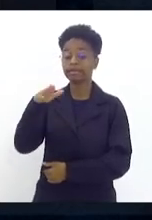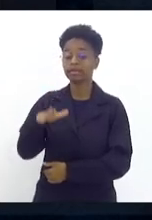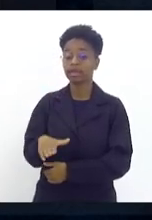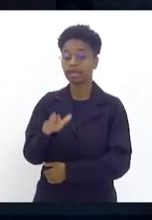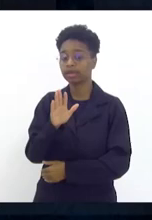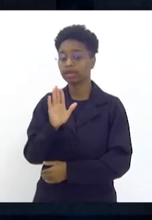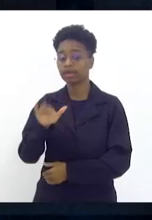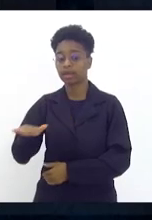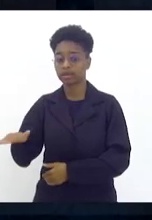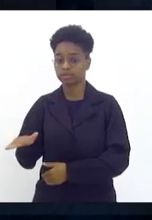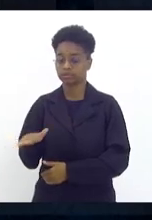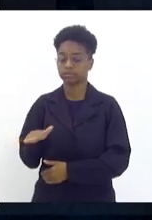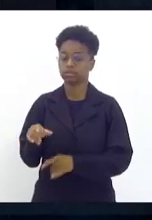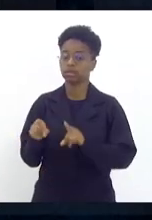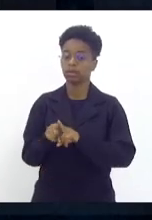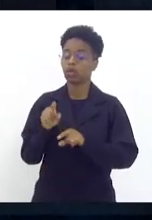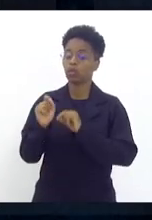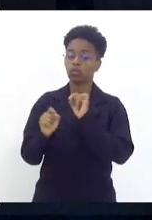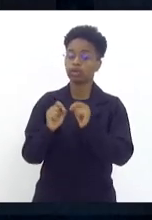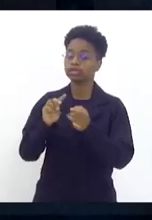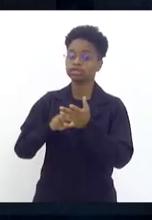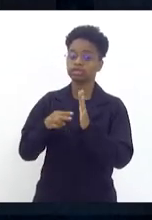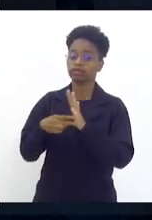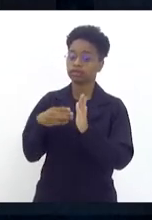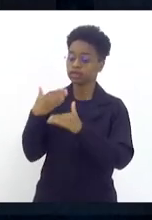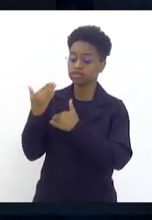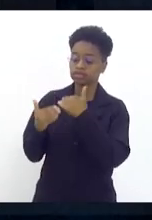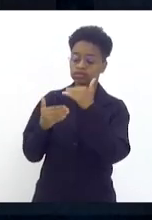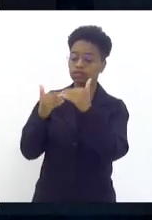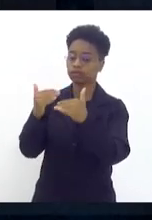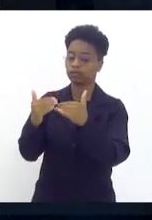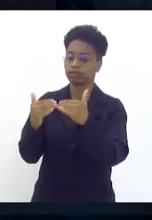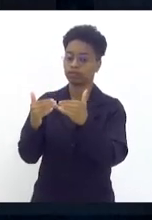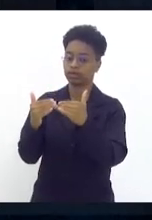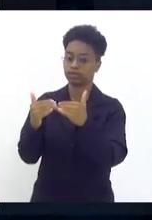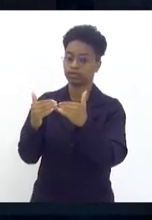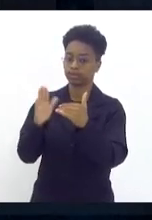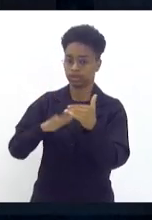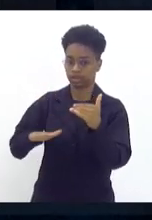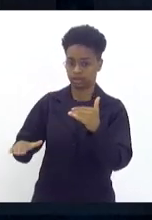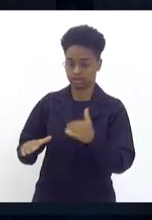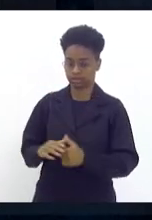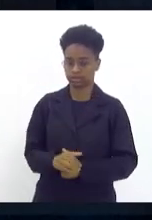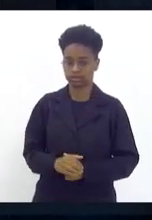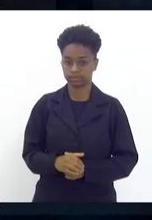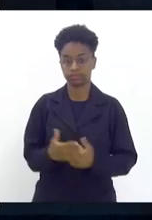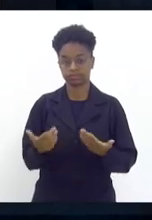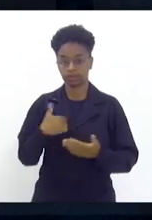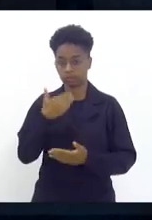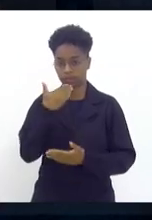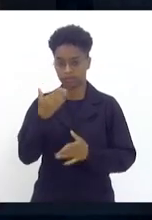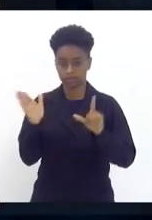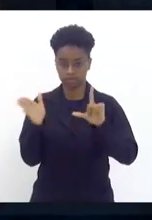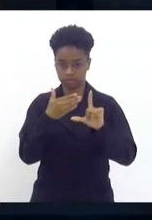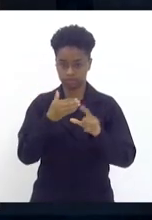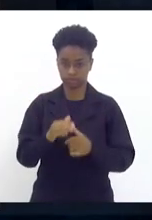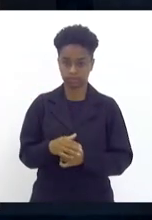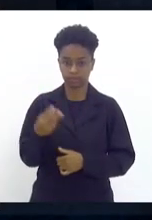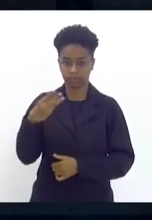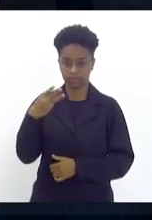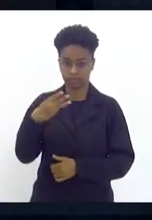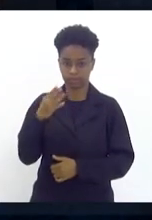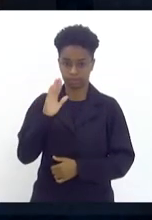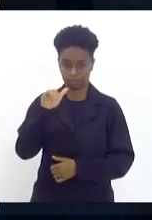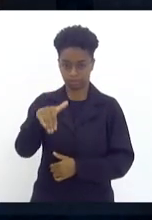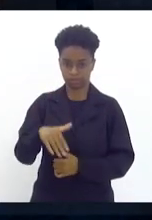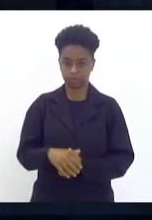Quem é essa criança? E o que é desenvolver uma criança? Aí vou pedir para passar já para o terceiro slide,